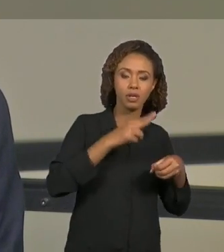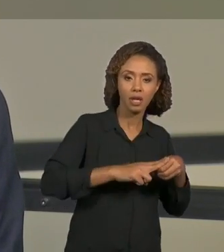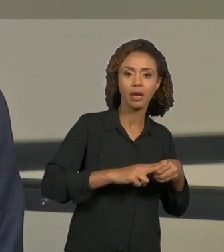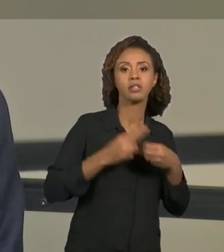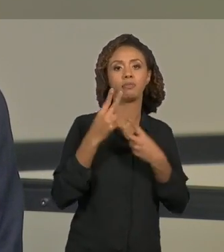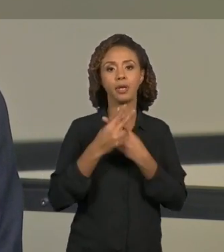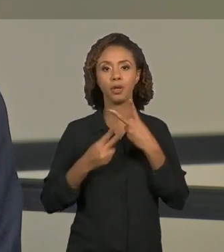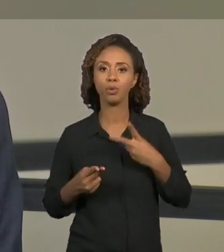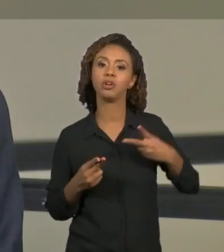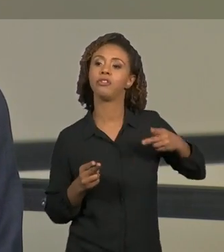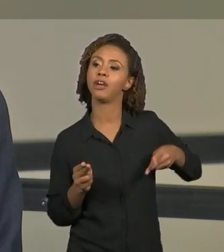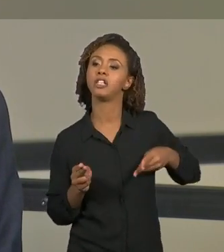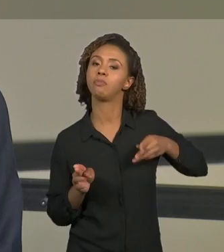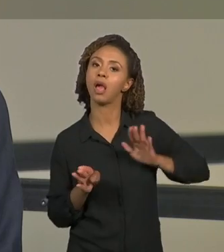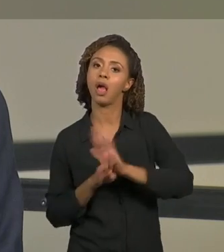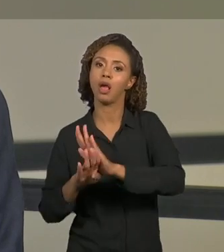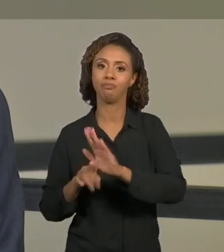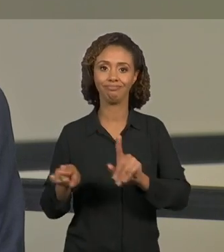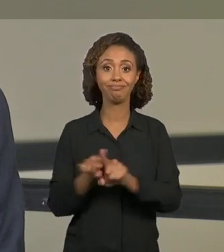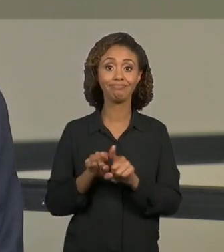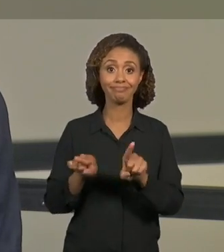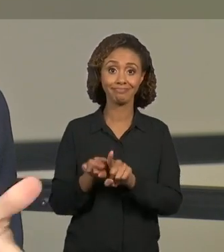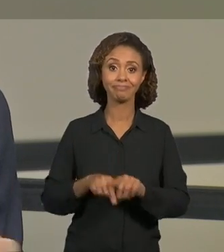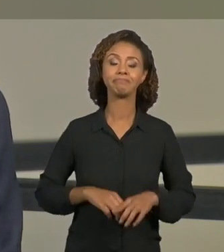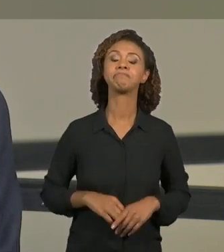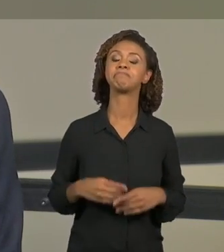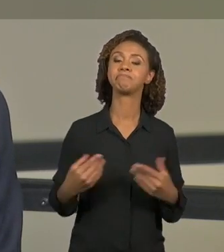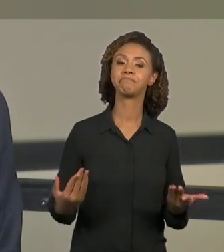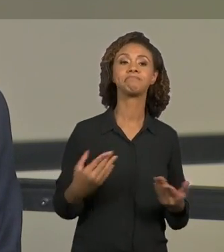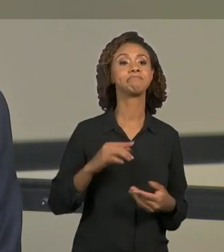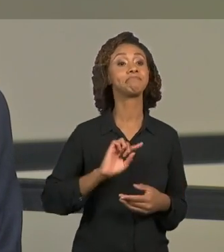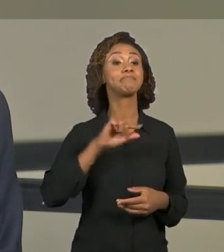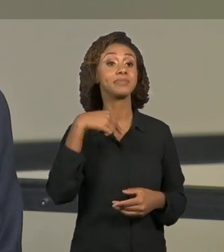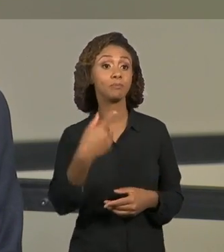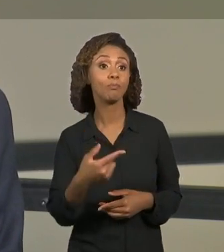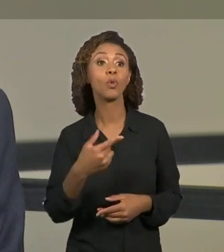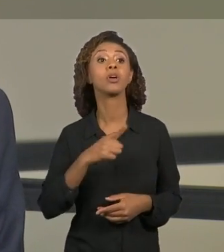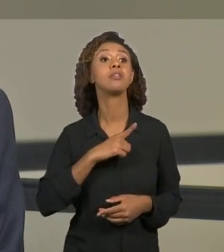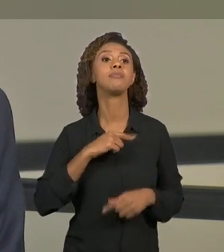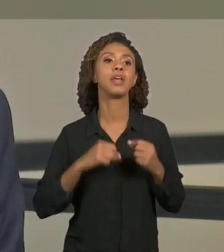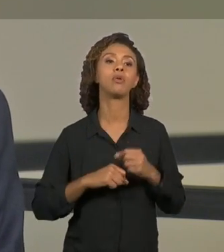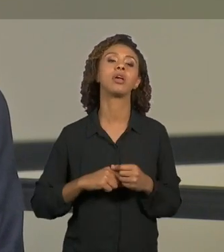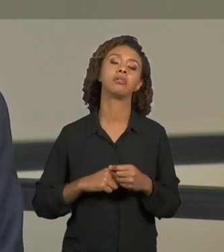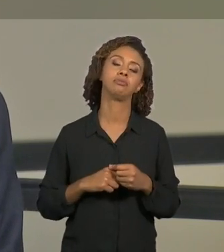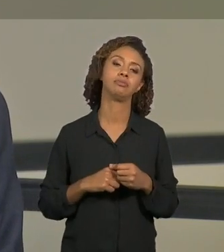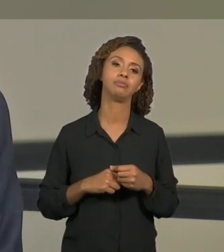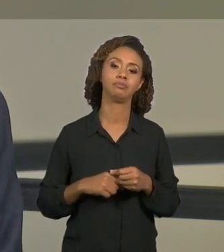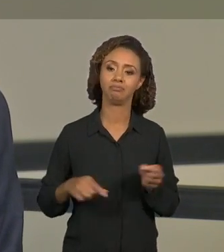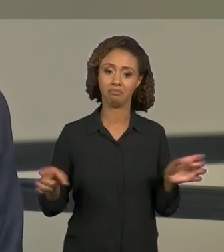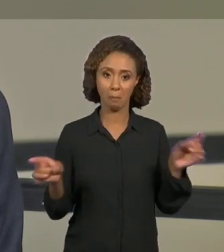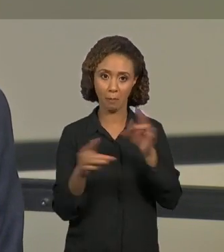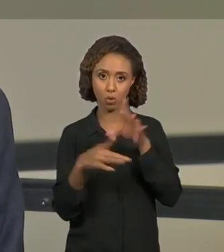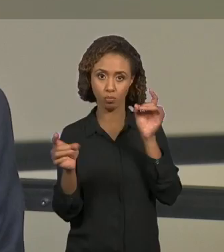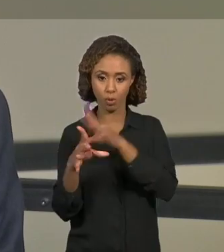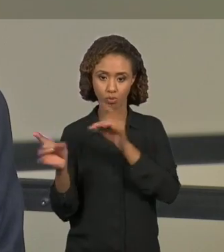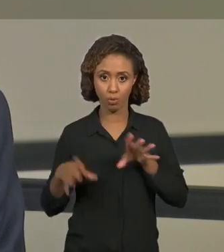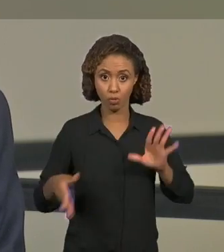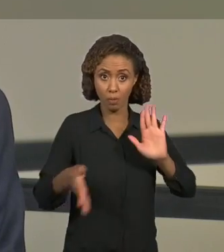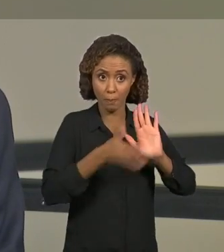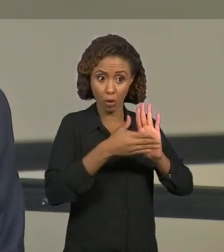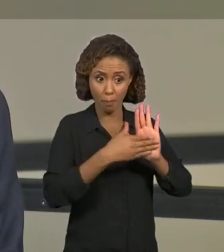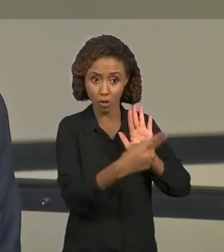na condução dos trabalhos né e ao final esse terceiro eles serão avaliados né por uma banca examinadora né